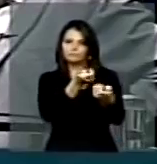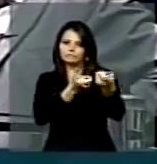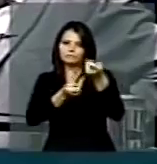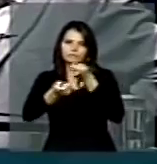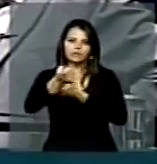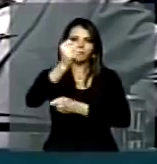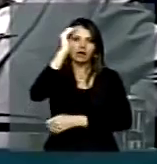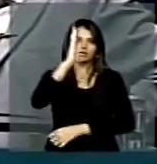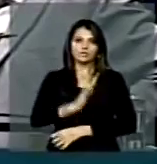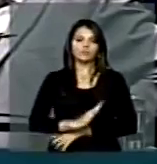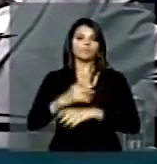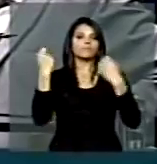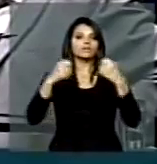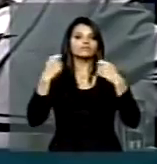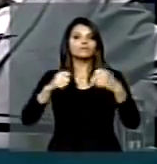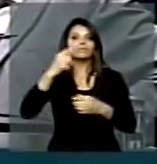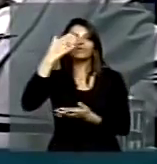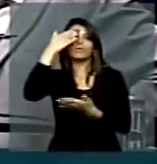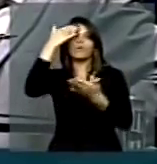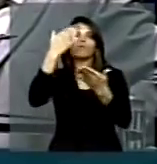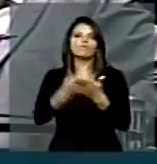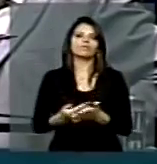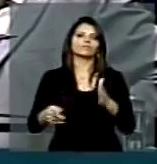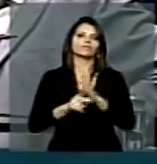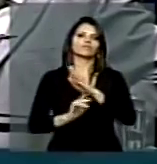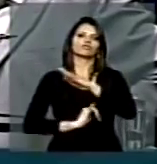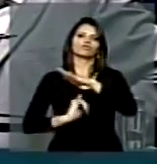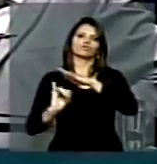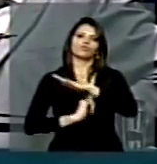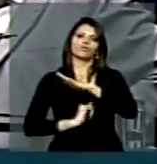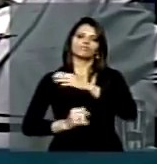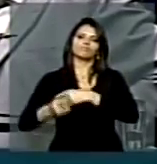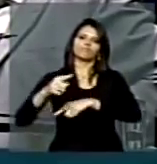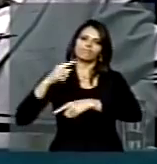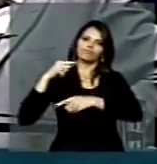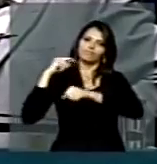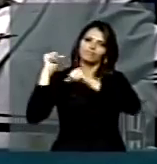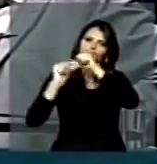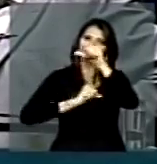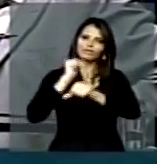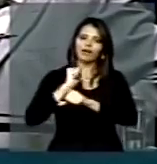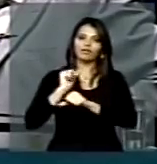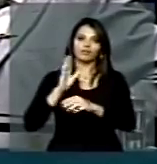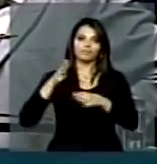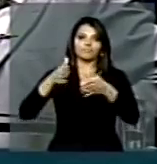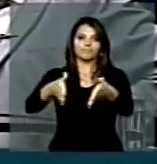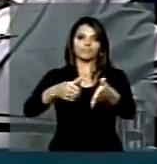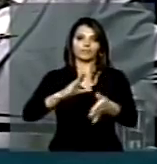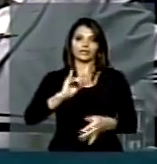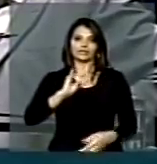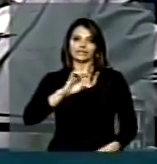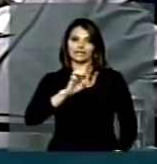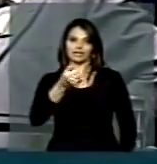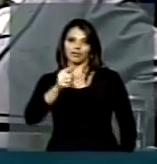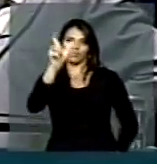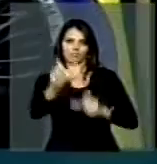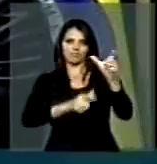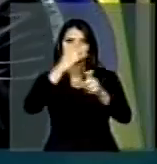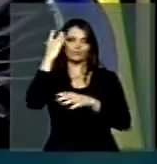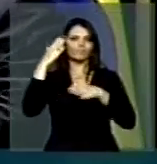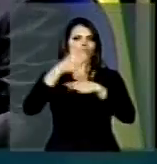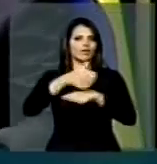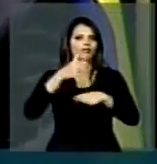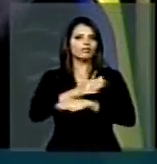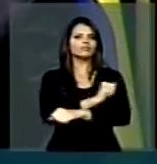e senhores, recuperar a confiança nas instituições, restaurar o protagonismo da cidadania e resgatar a perspectiva